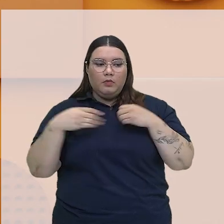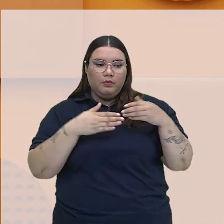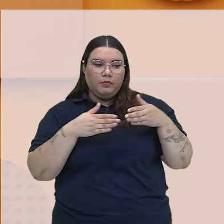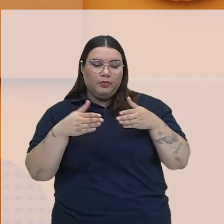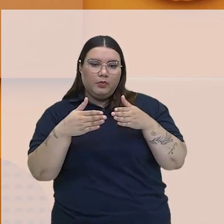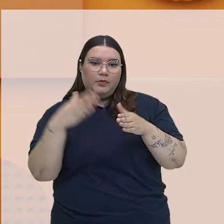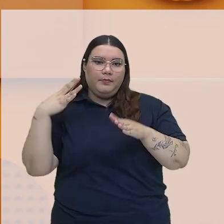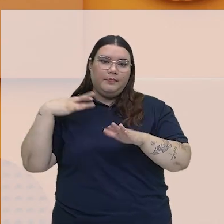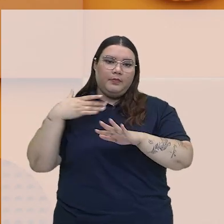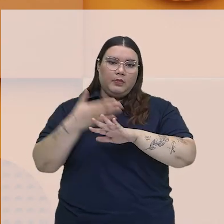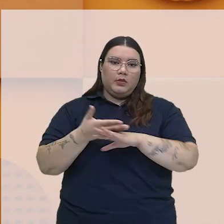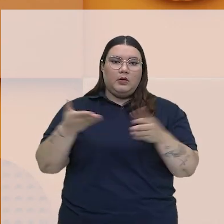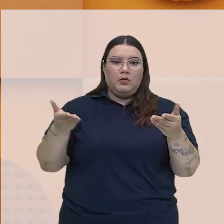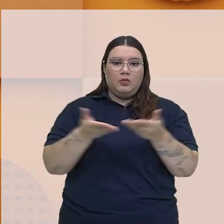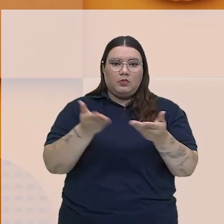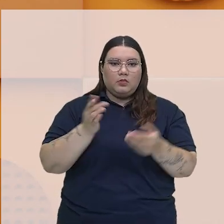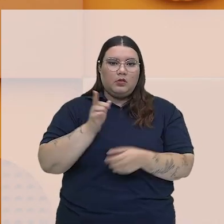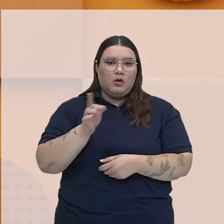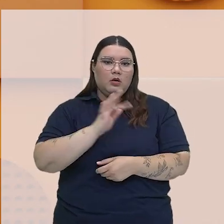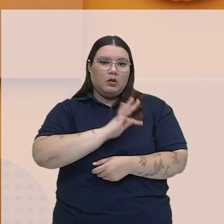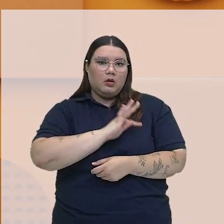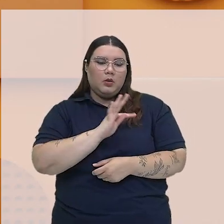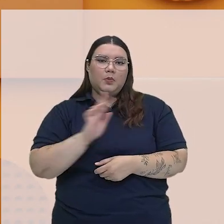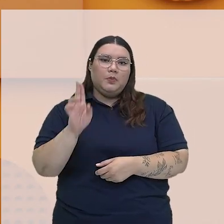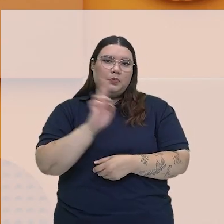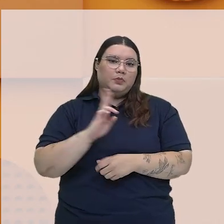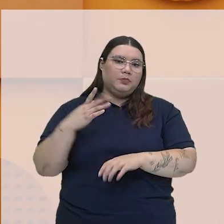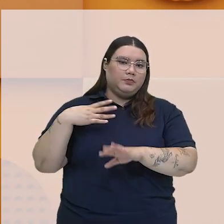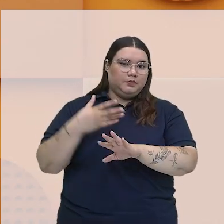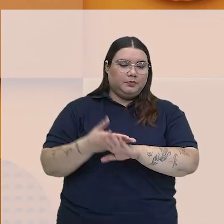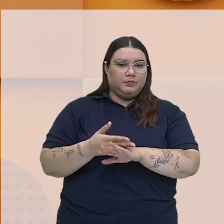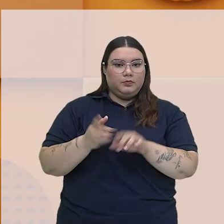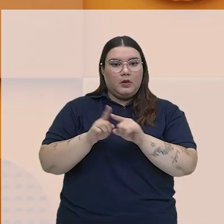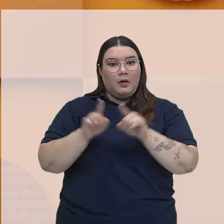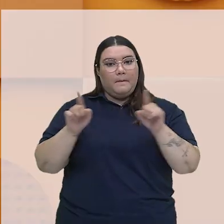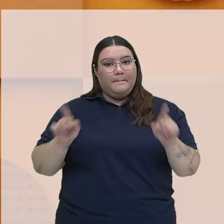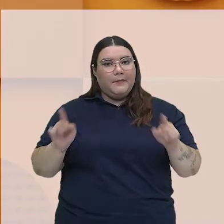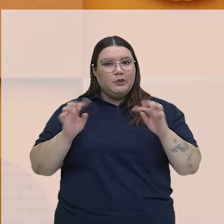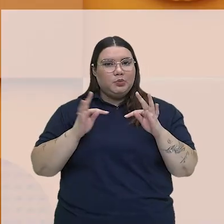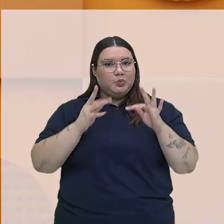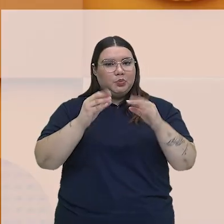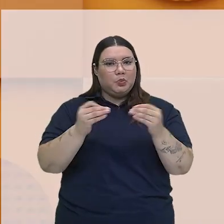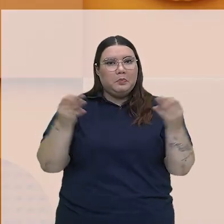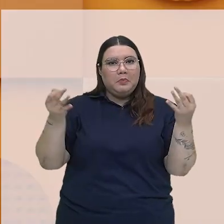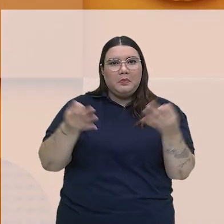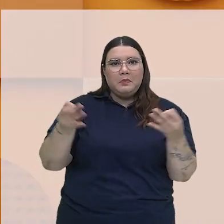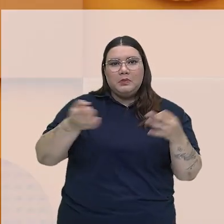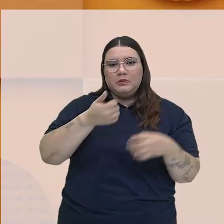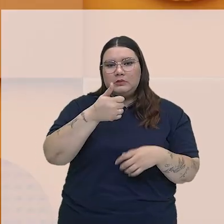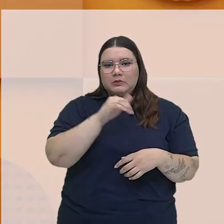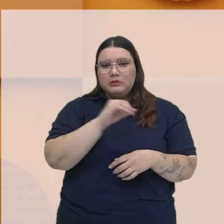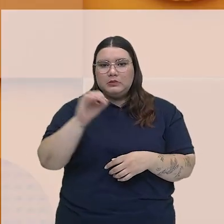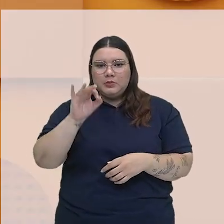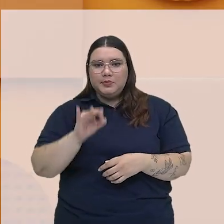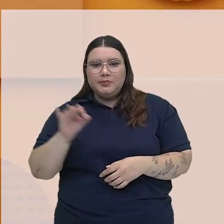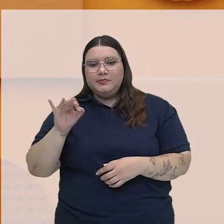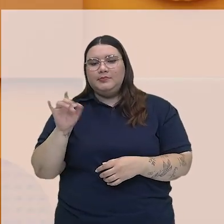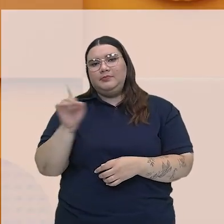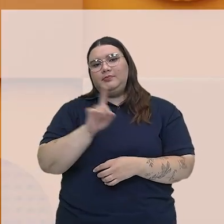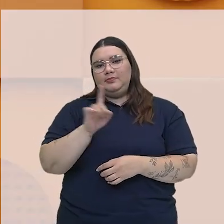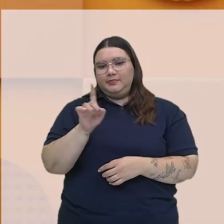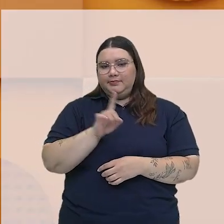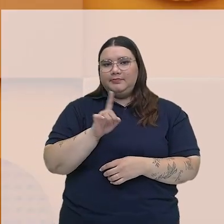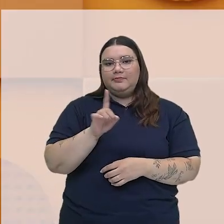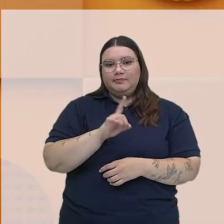eles. Até hoje, essa técnica ainda é utilizada. Mas nem tudo são flores, ou seja, nem tudo é vantagem dentro